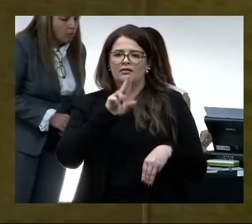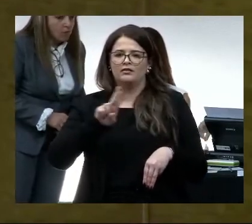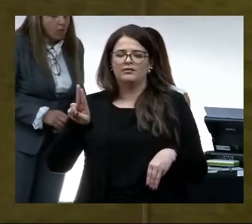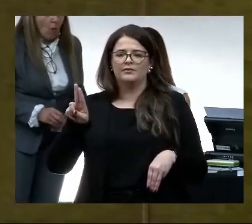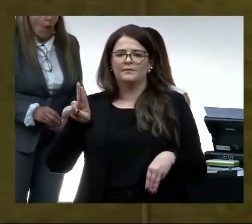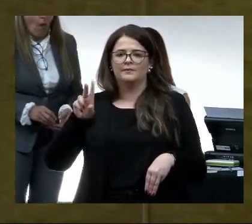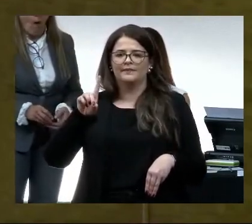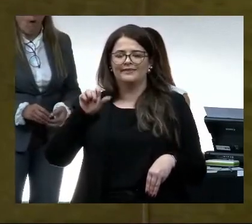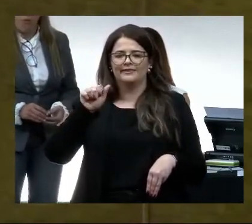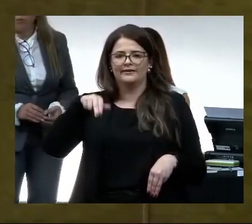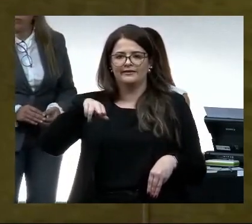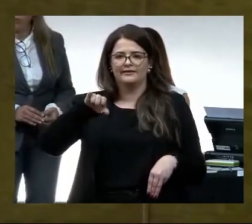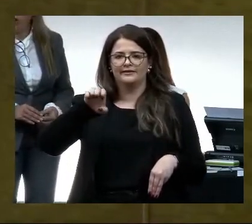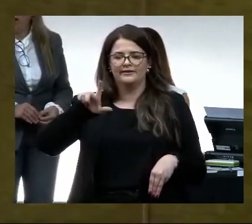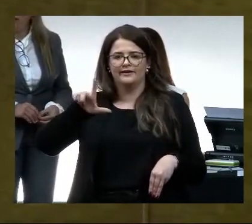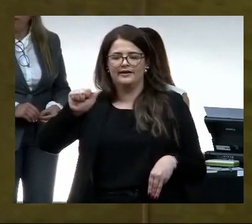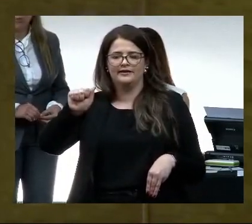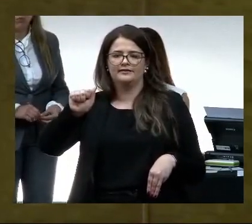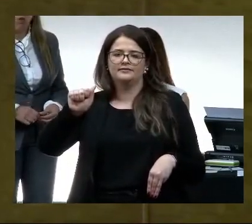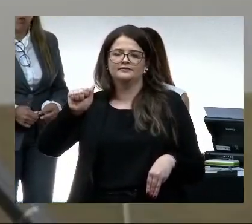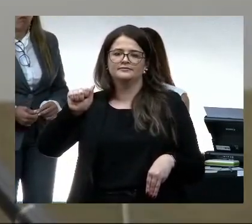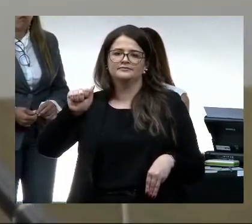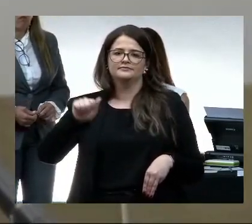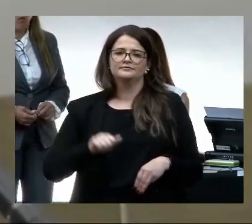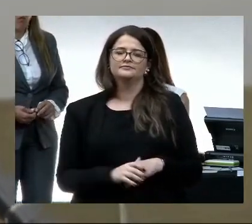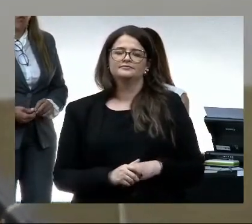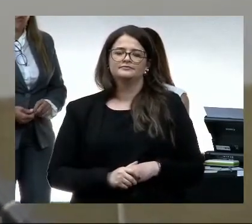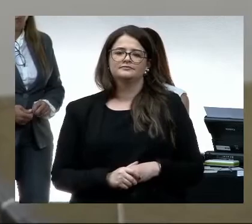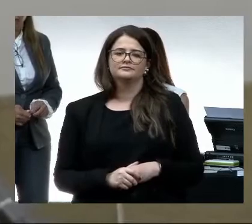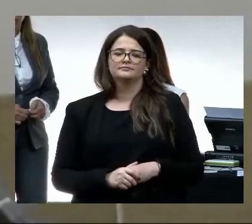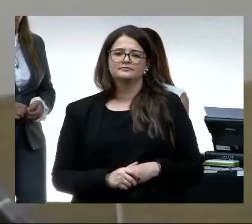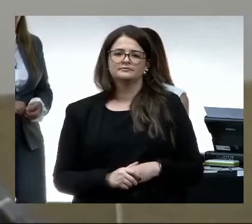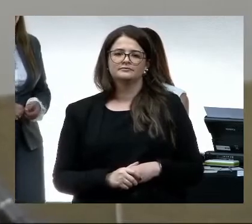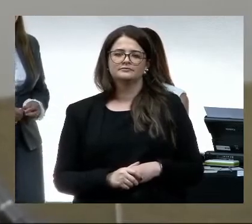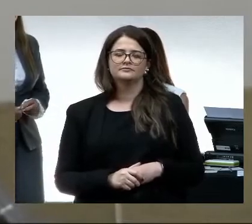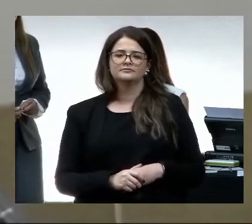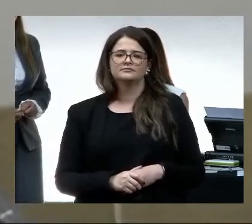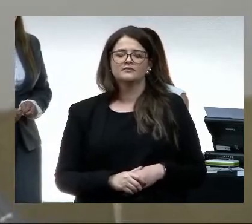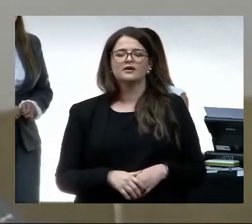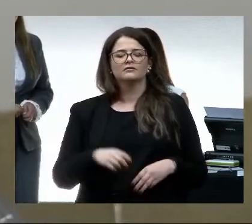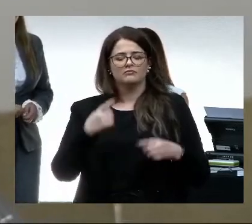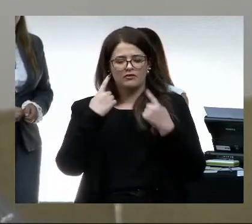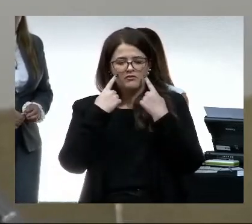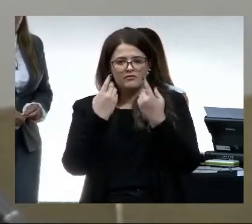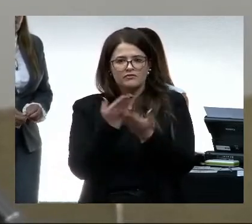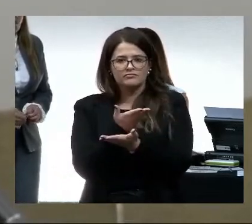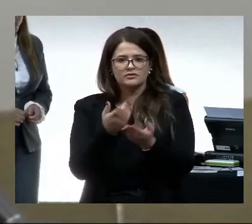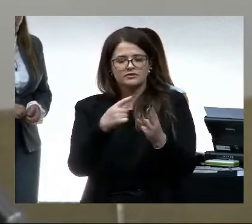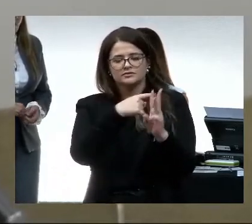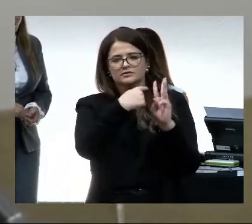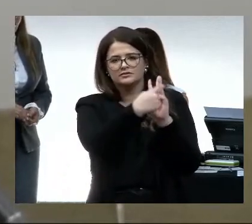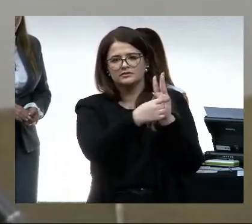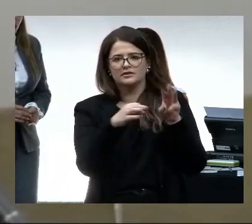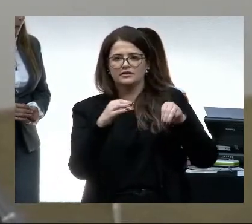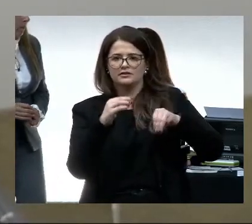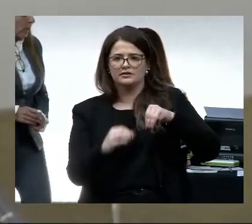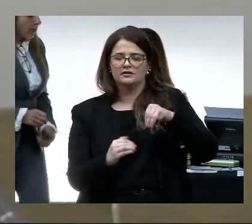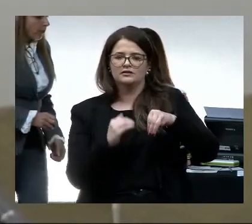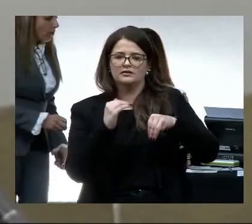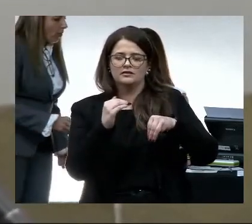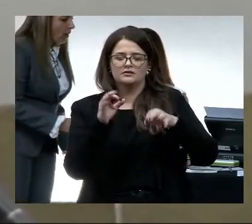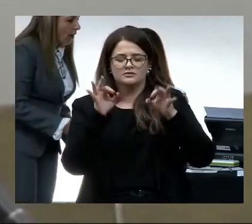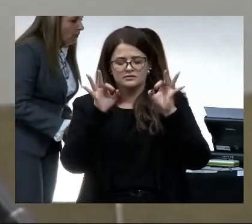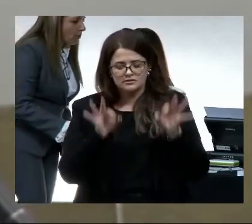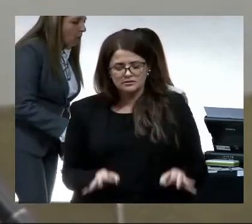Justiça, Daniela Teixeira, reconhecendo nestes 3 magistrados a alma pura